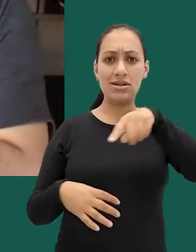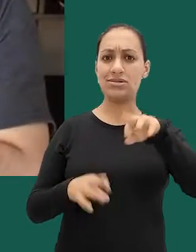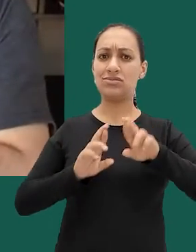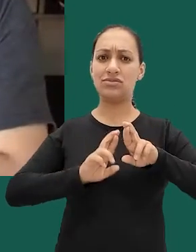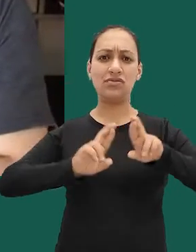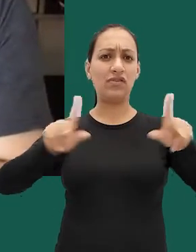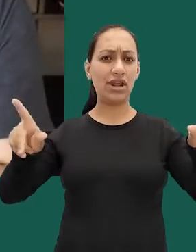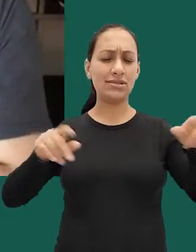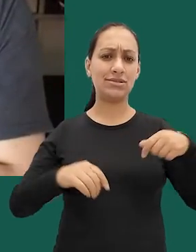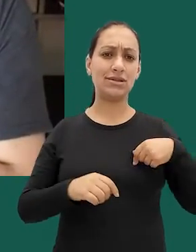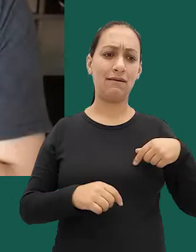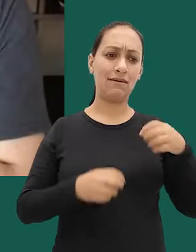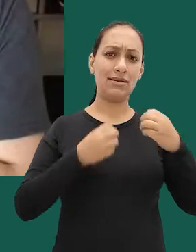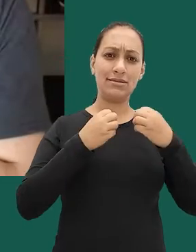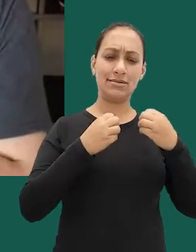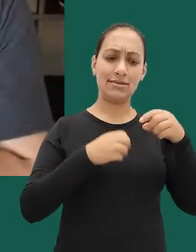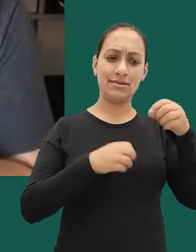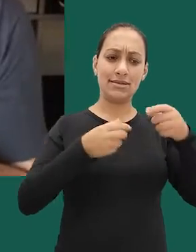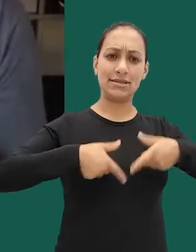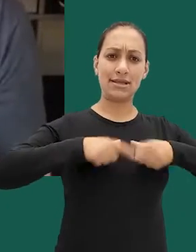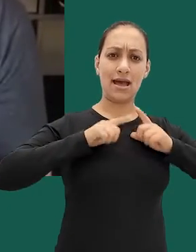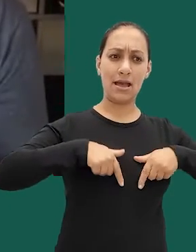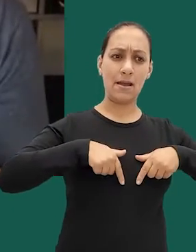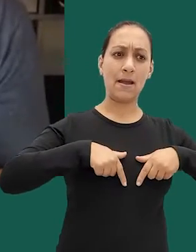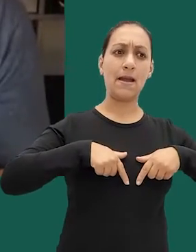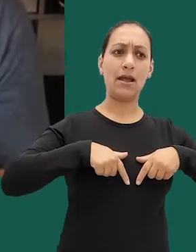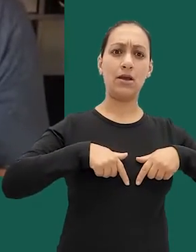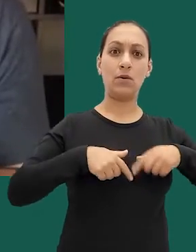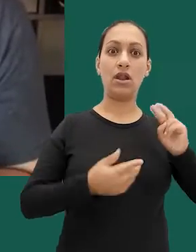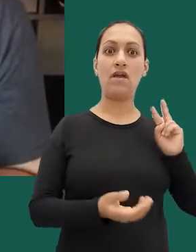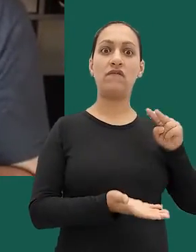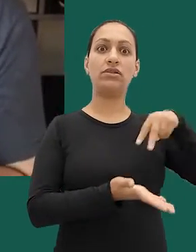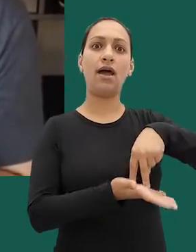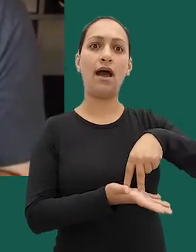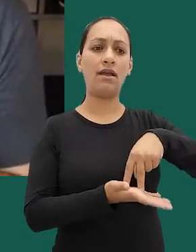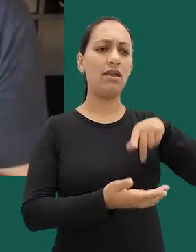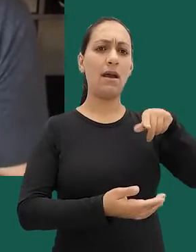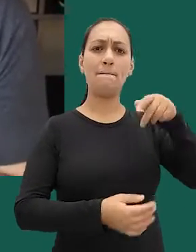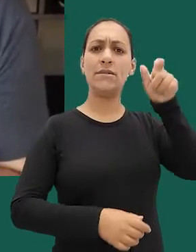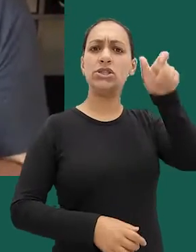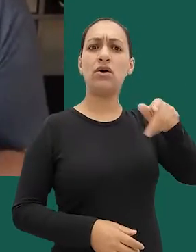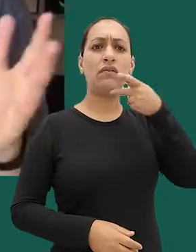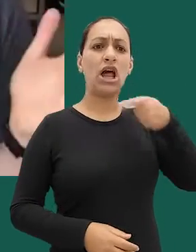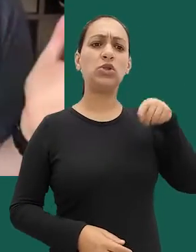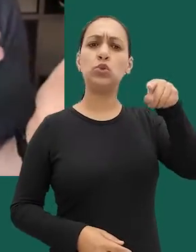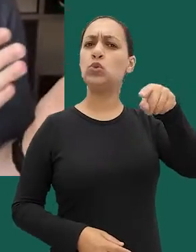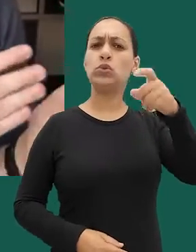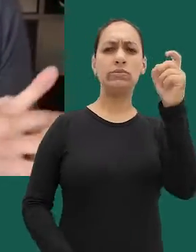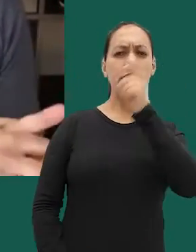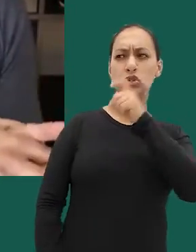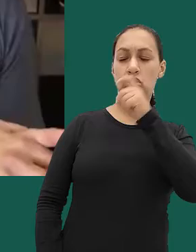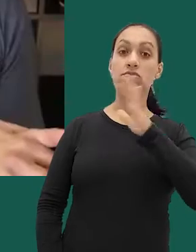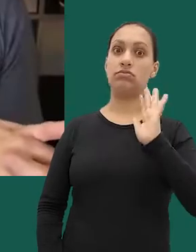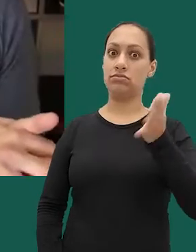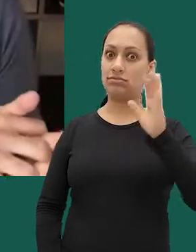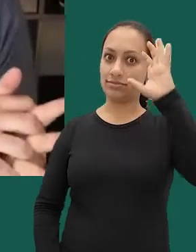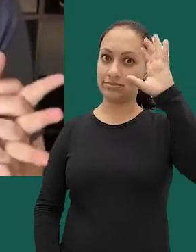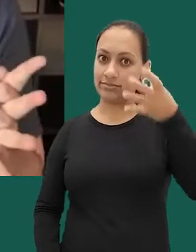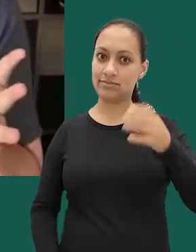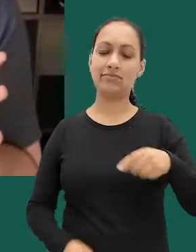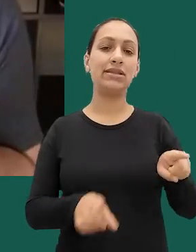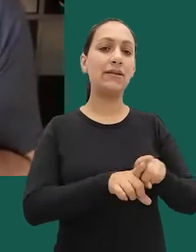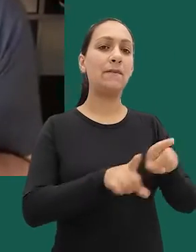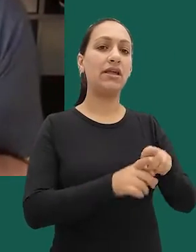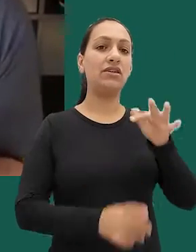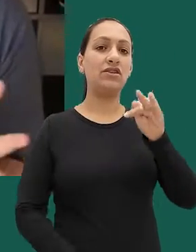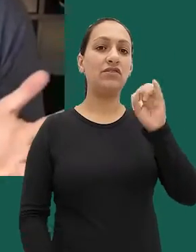Israel vai simplesmente te interromper no meio da apresentação e dizer que tu está mentindo no meio da palestra, já aconteceu. E a Finlândia,